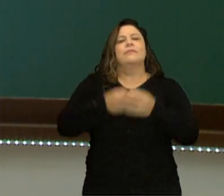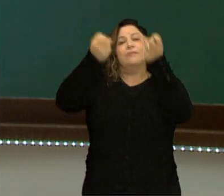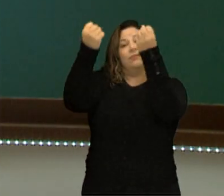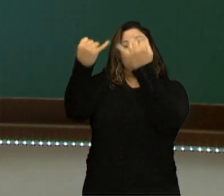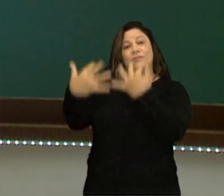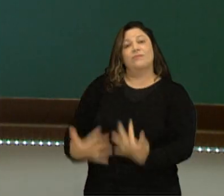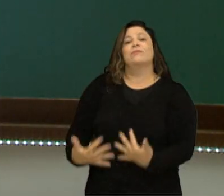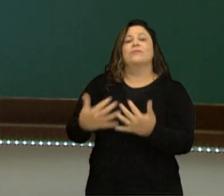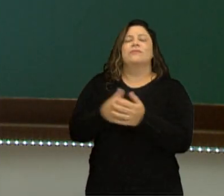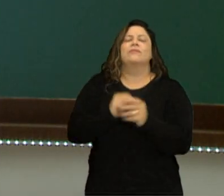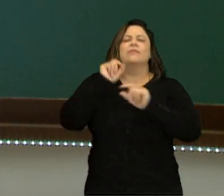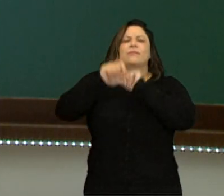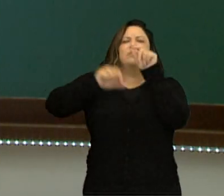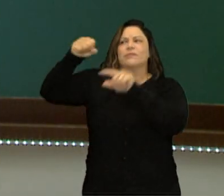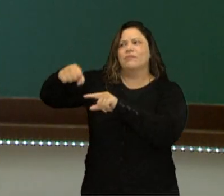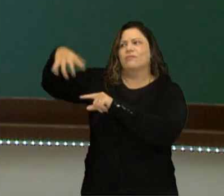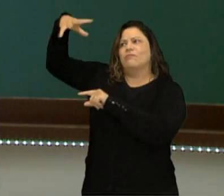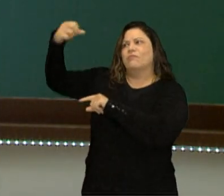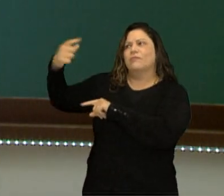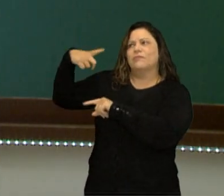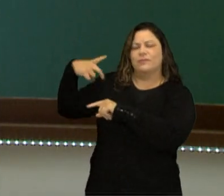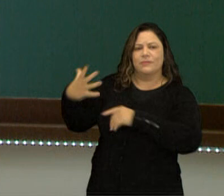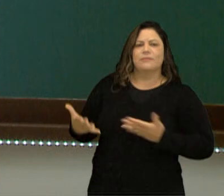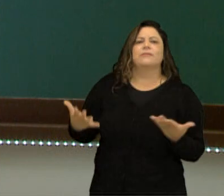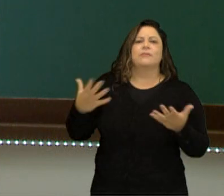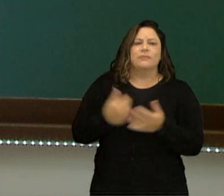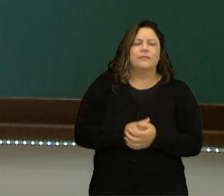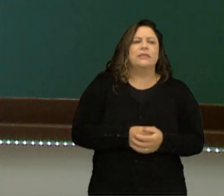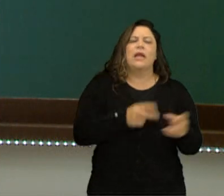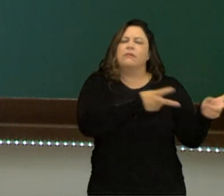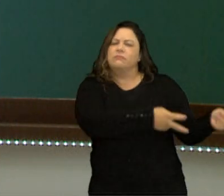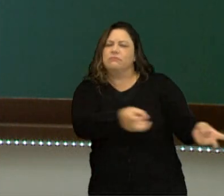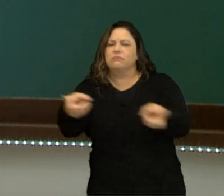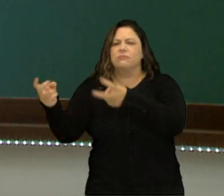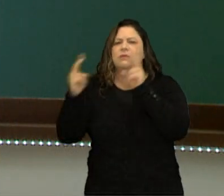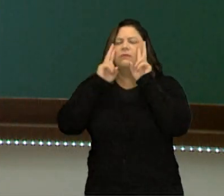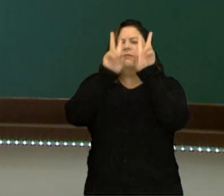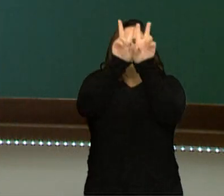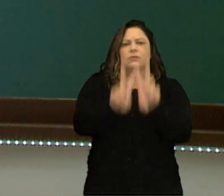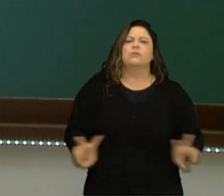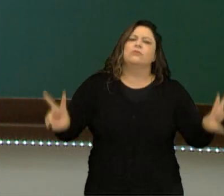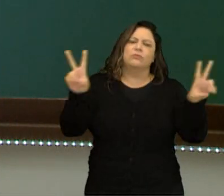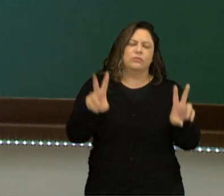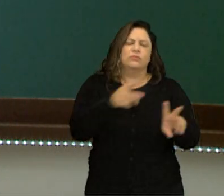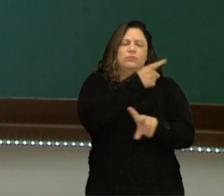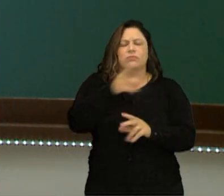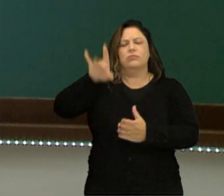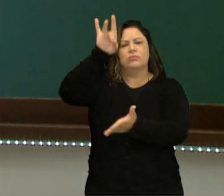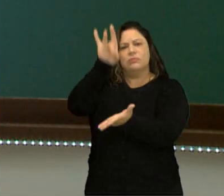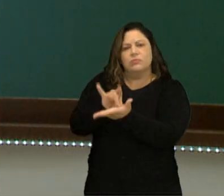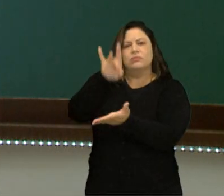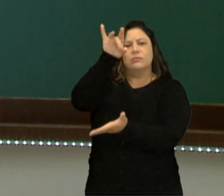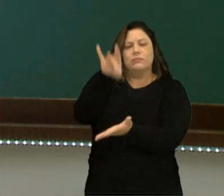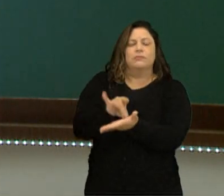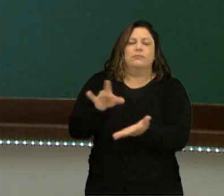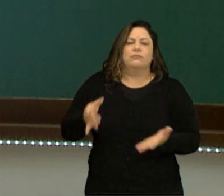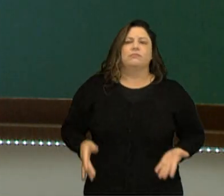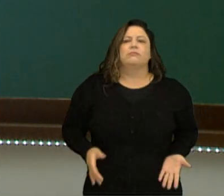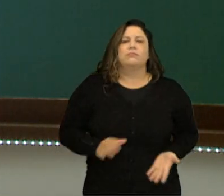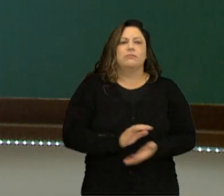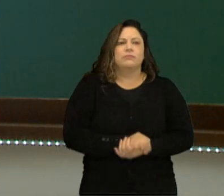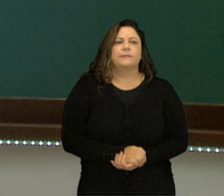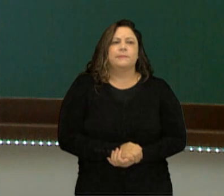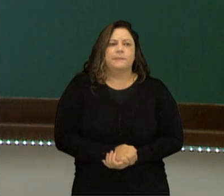luz. Só que nós sabemos, como eles tinham somente a observação visual, não dava para afirmar com precisão. Então,